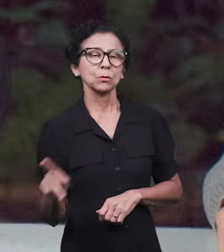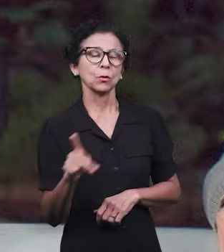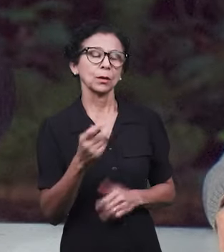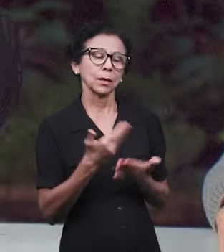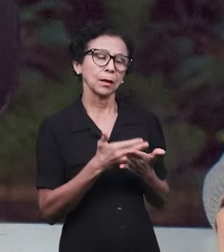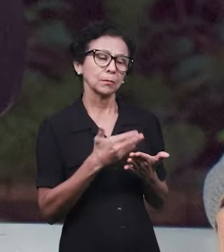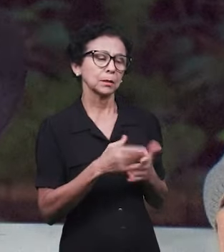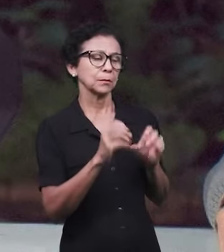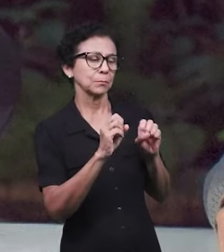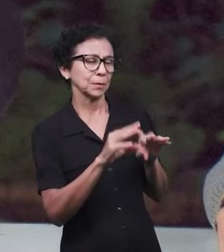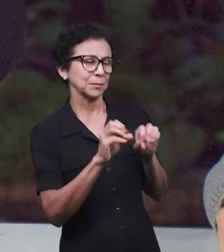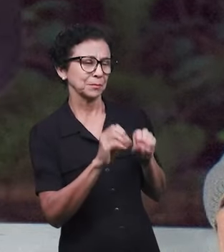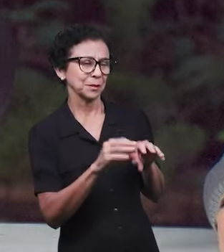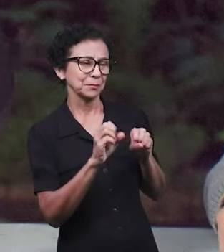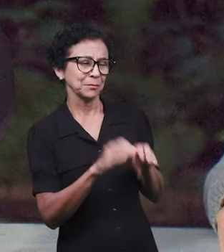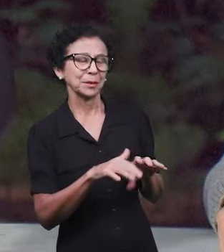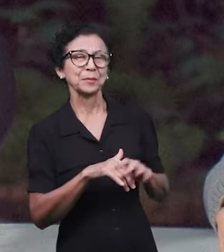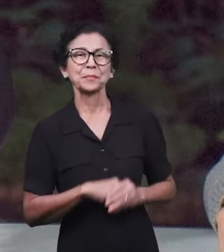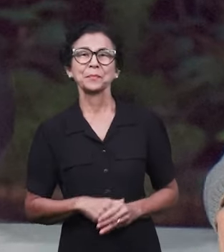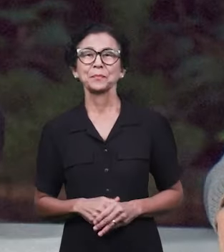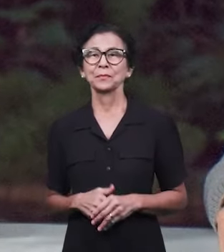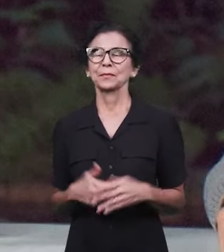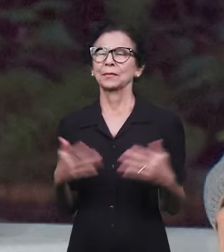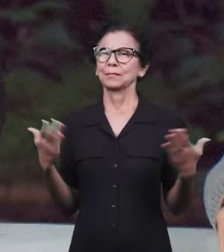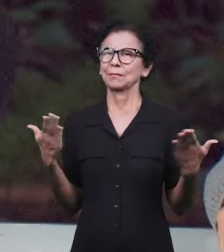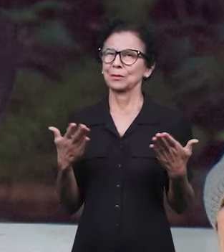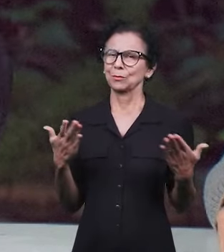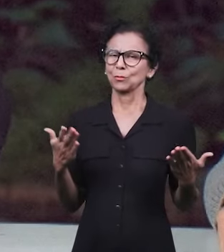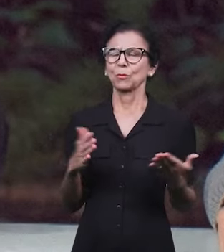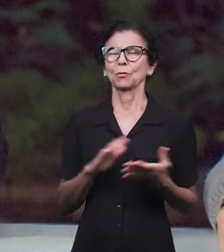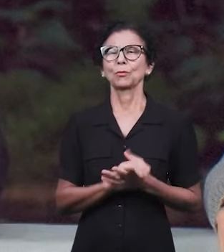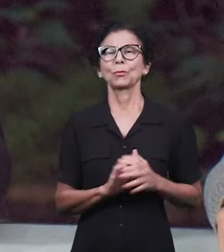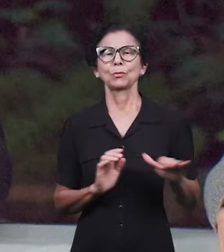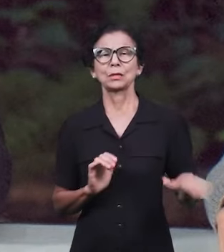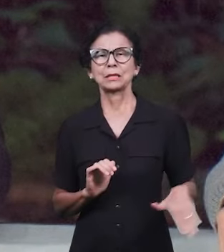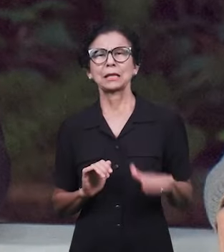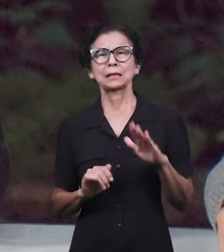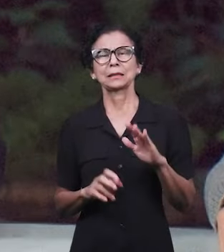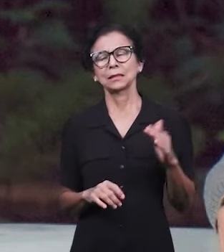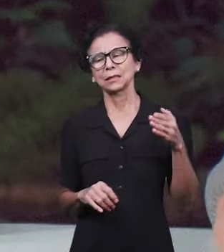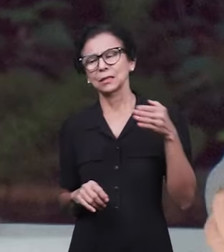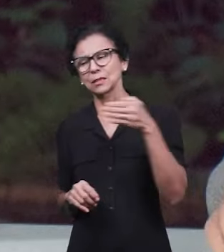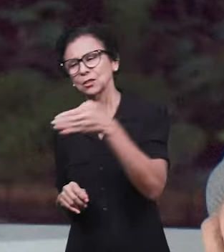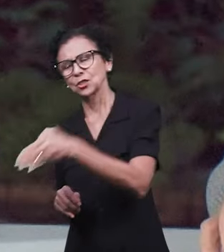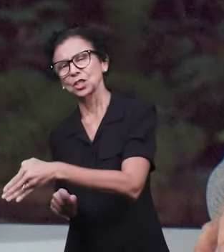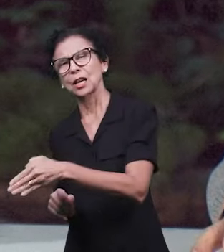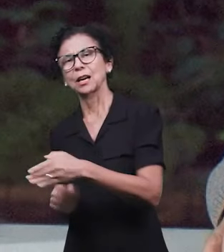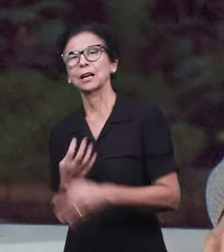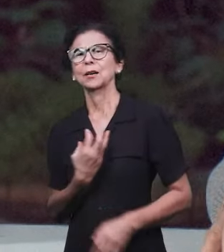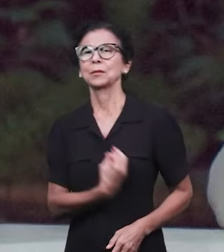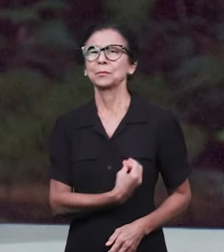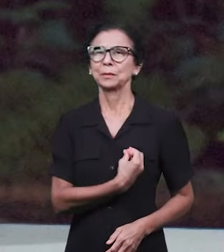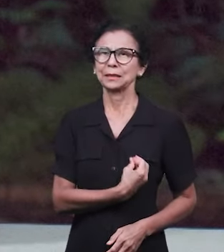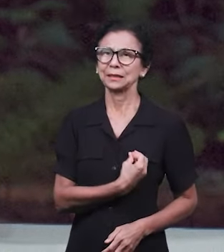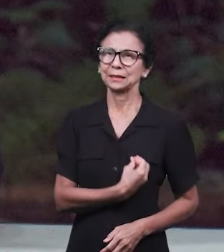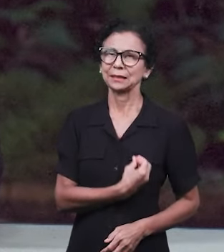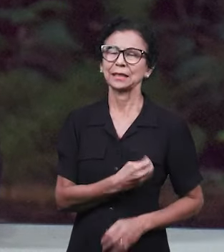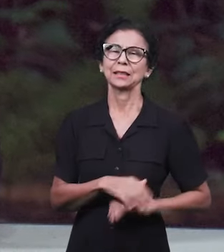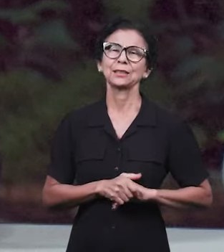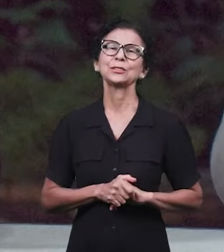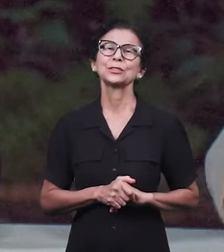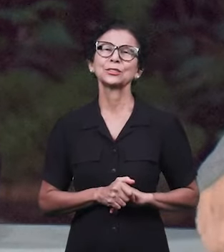segunda imagem já é uma outra criança dentro da classe de intermediários com uma mediação. E nós também, muitas vezes,